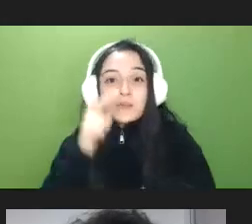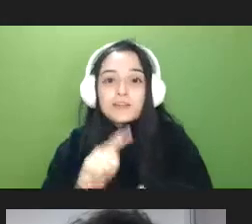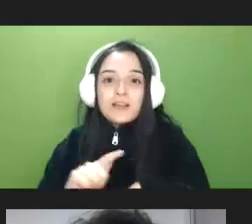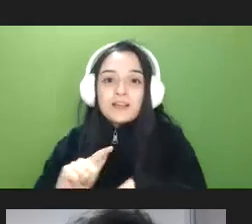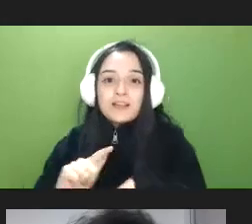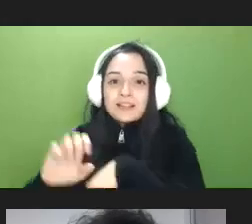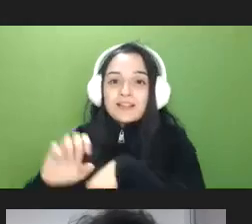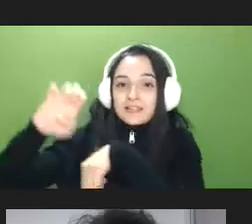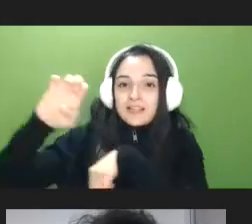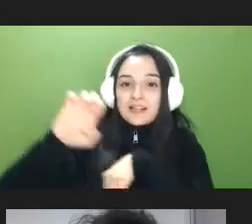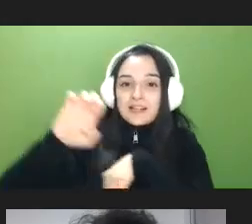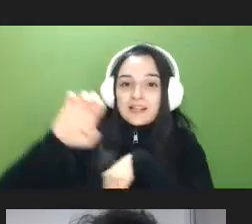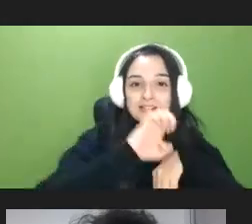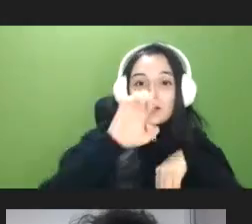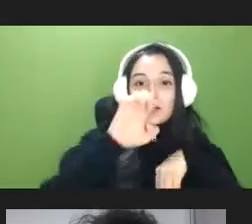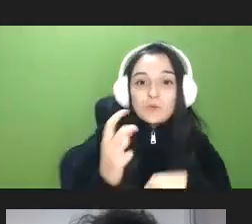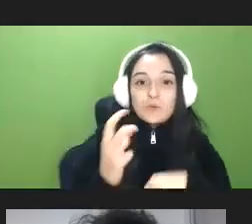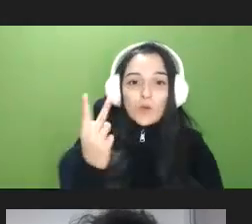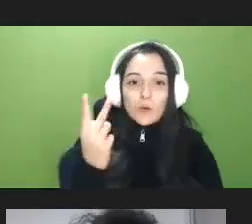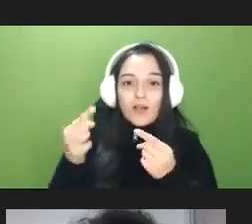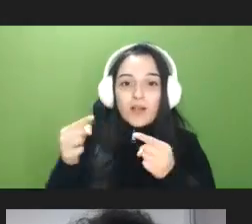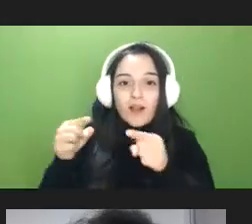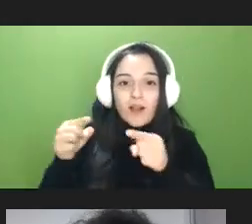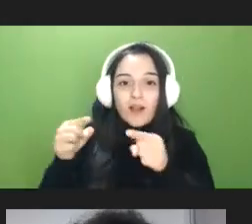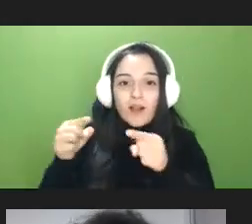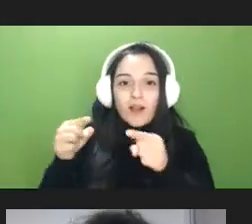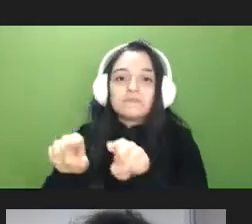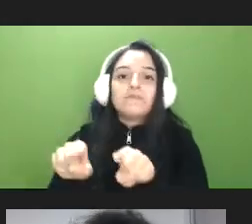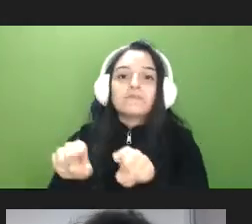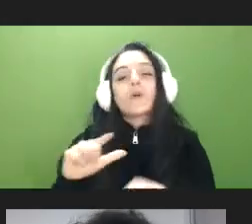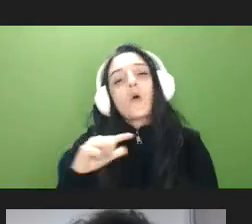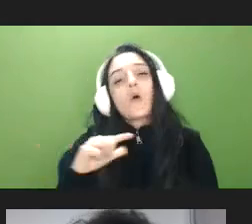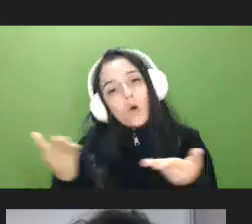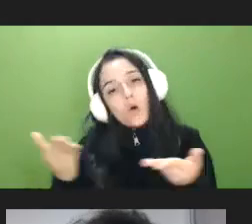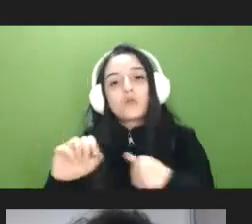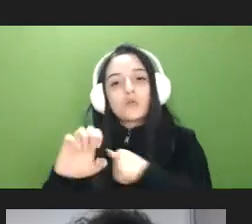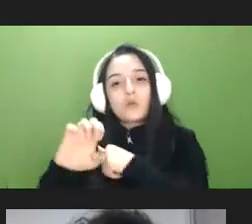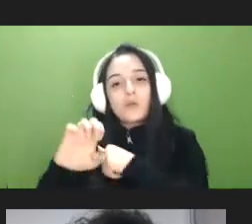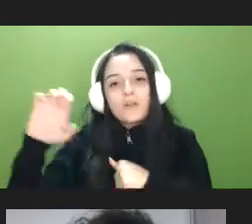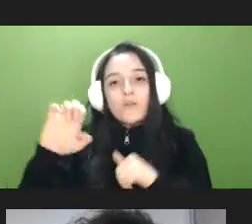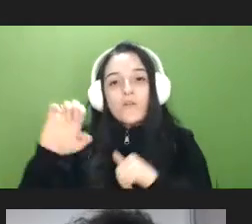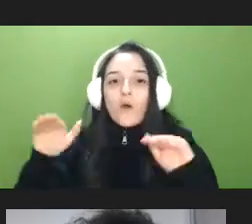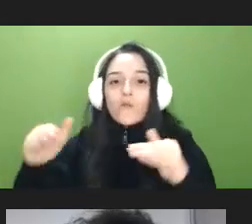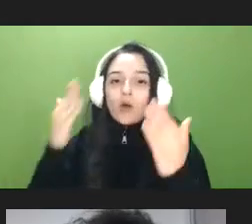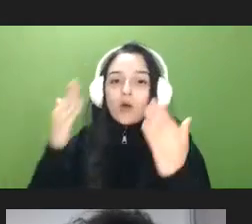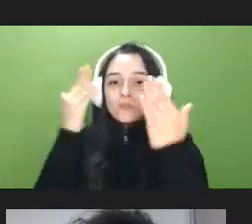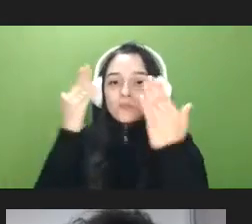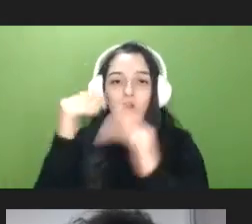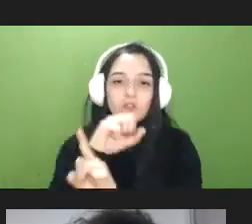sou especialista com ênfase em psicologia social